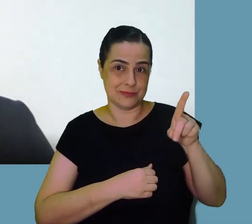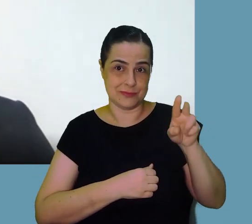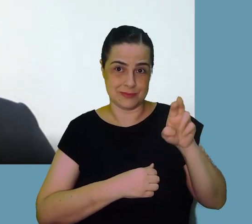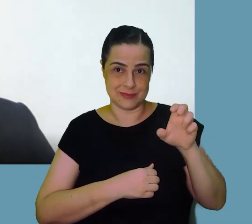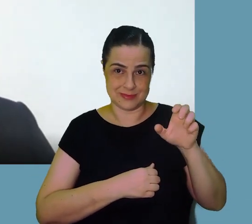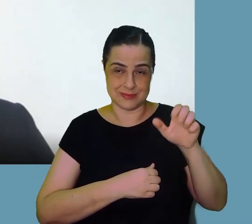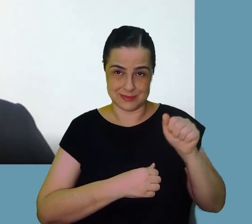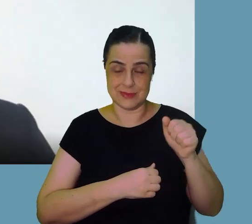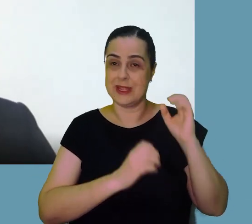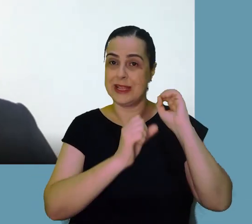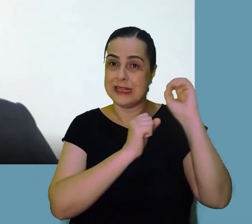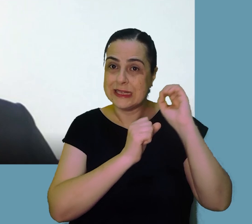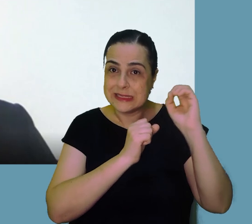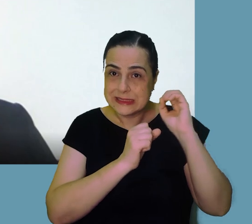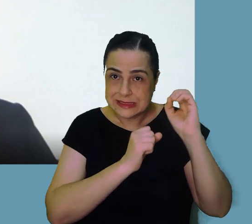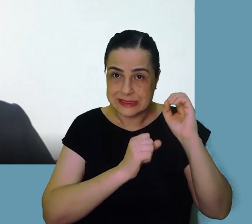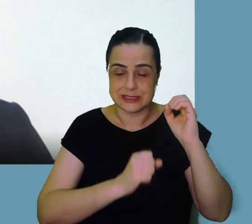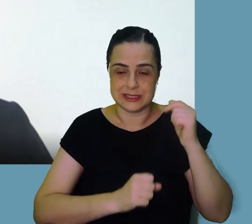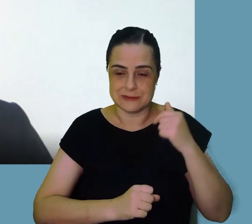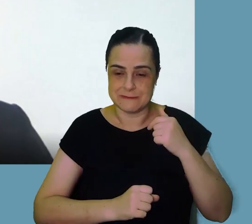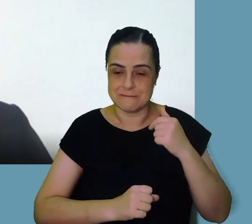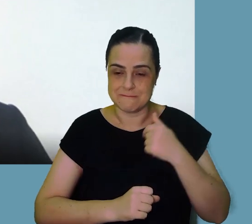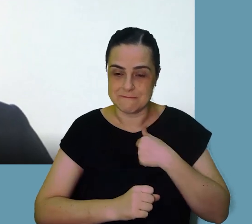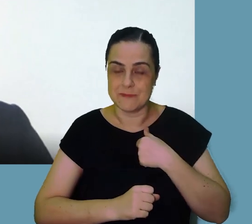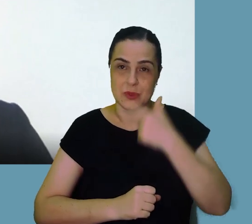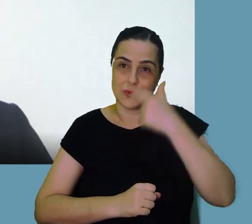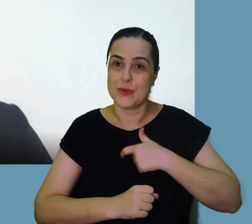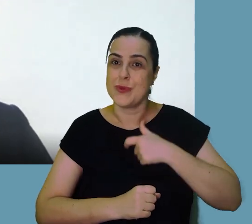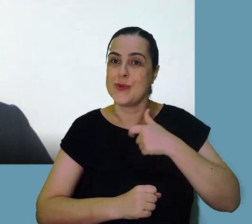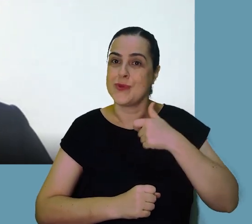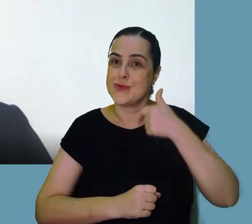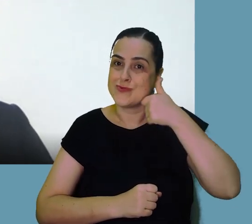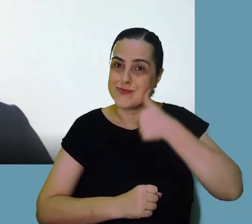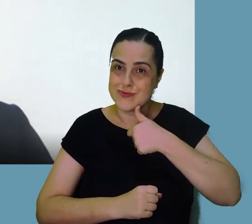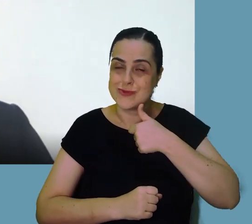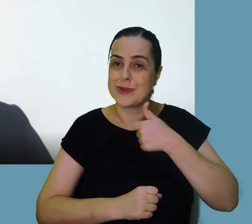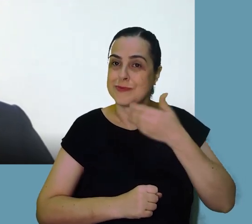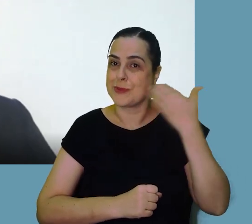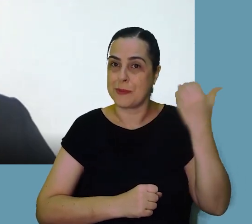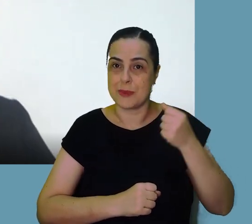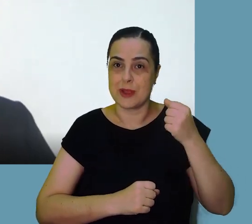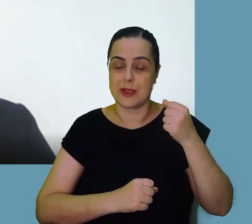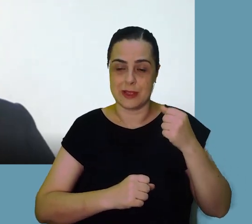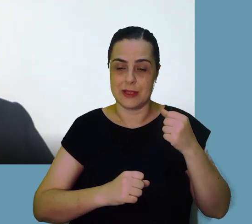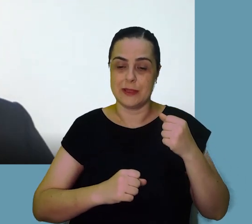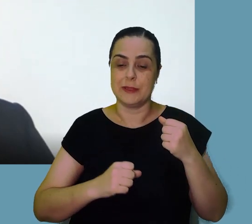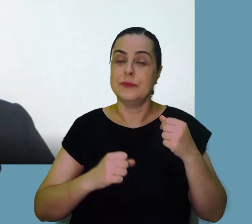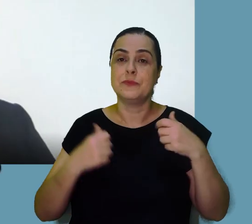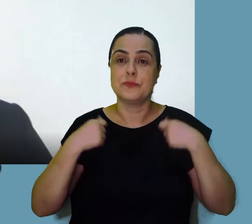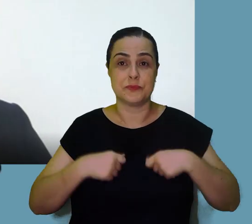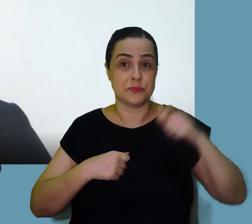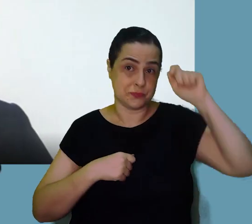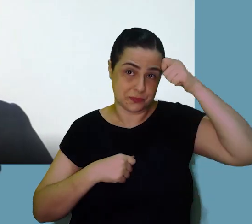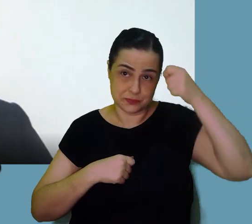Carlotas, popularmente chamada de Deia. Então, fiquem à vontade. Sou uma mulher de seios claros, estou com uma blusa preta,